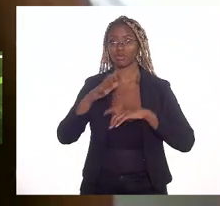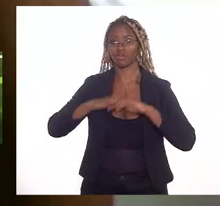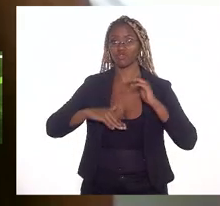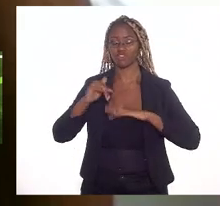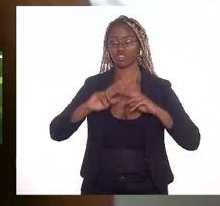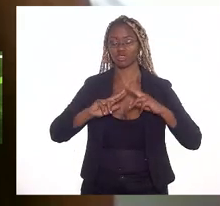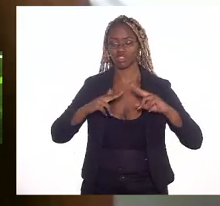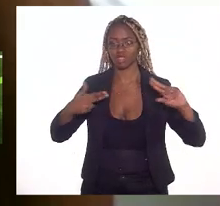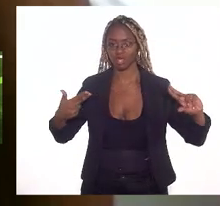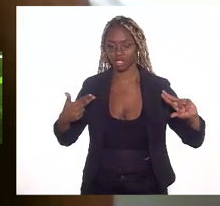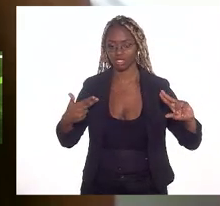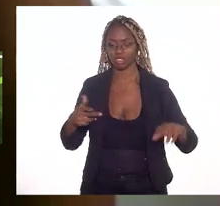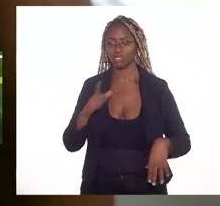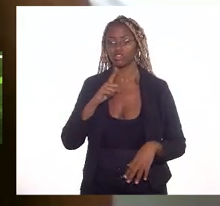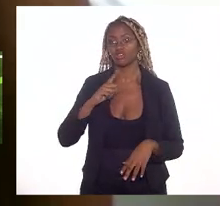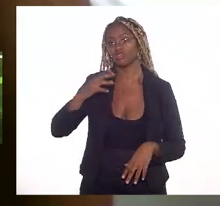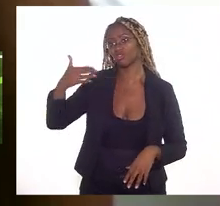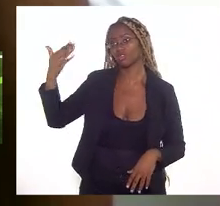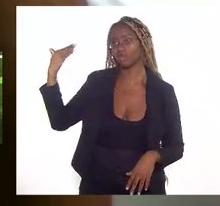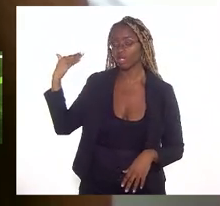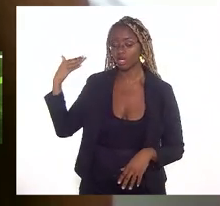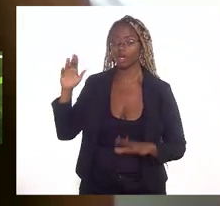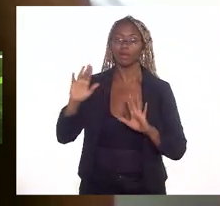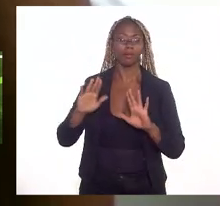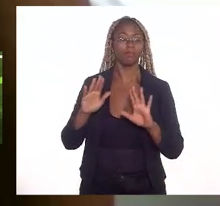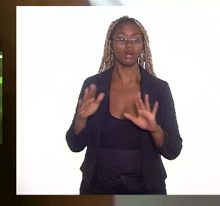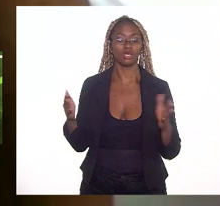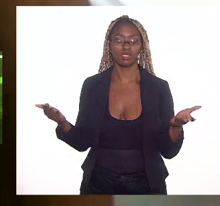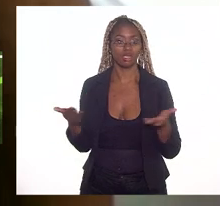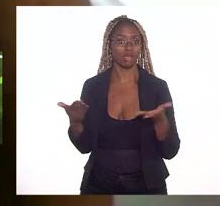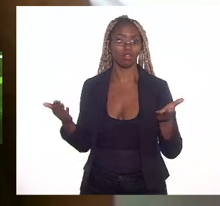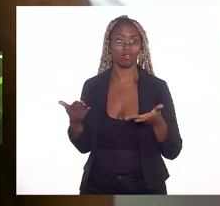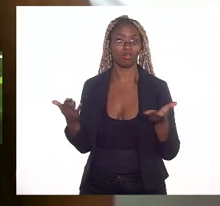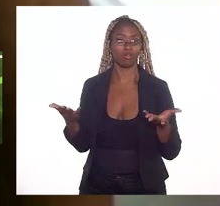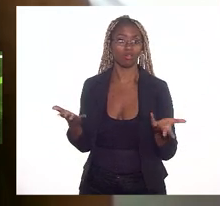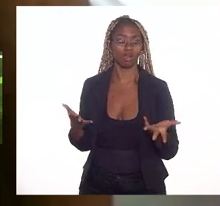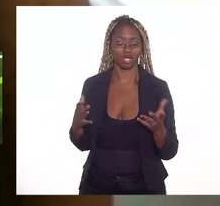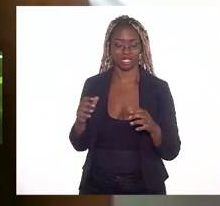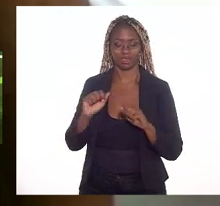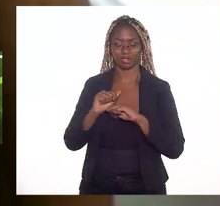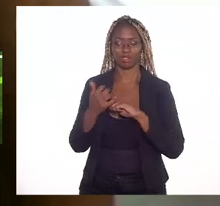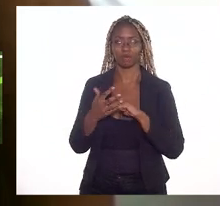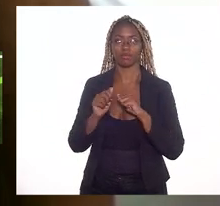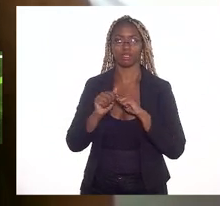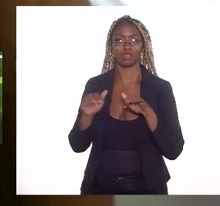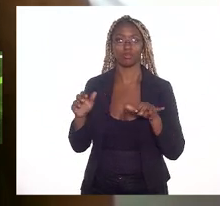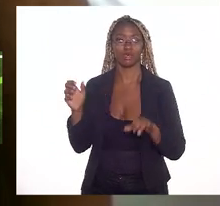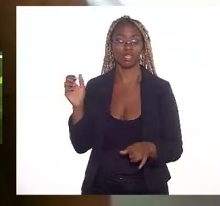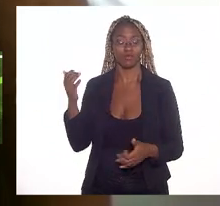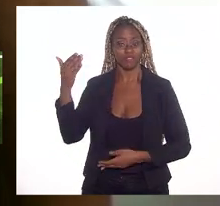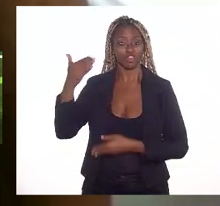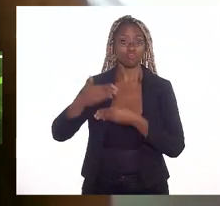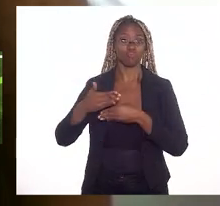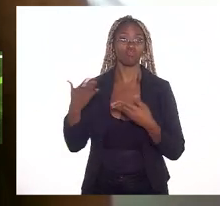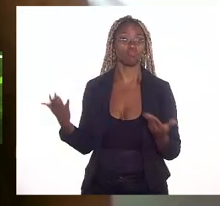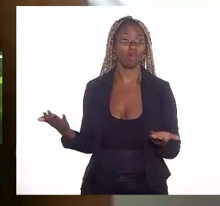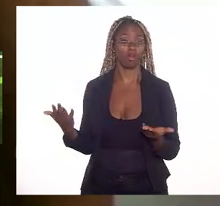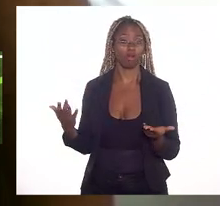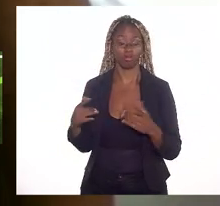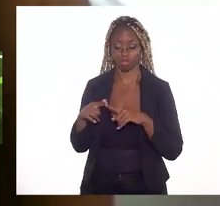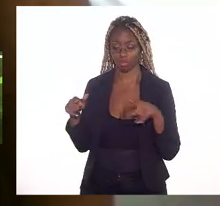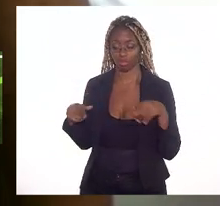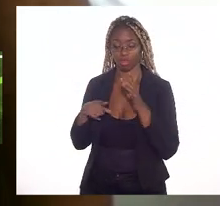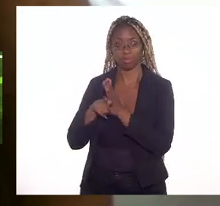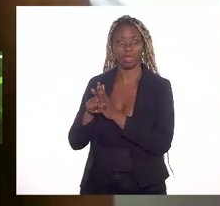da Universidade Unifoa, e esse ambulatório, depois da pandemia, ele simplesmente parou de existir. Então, muitas das vezes, a